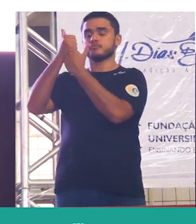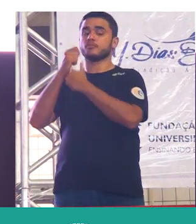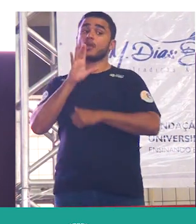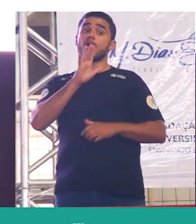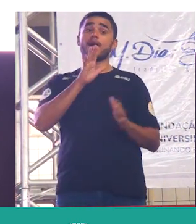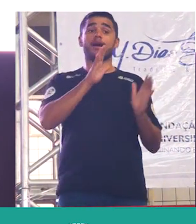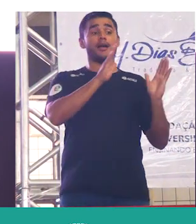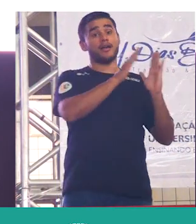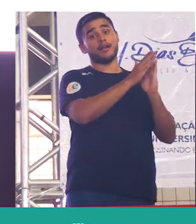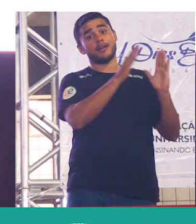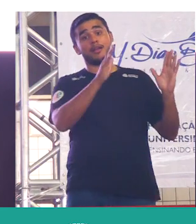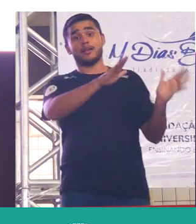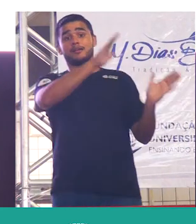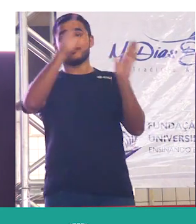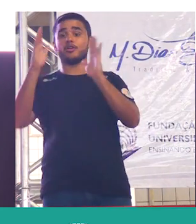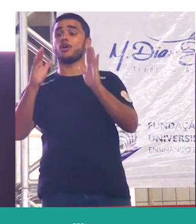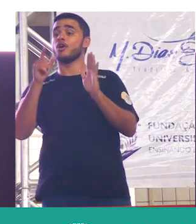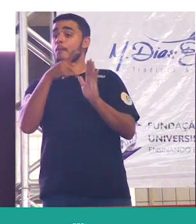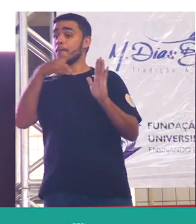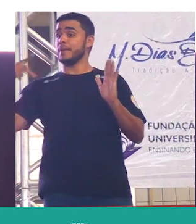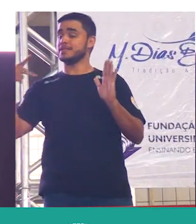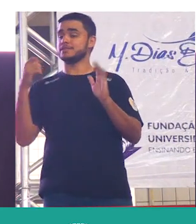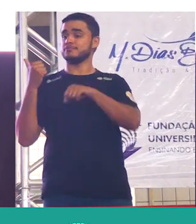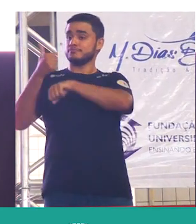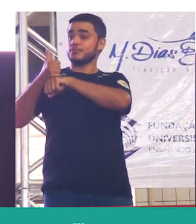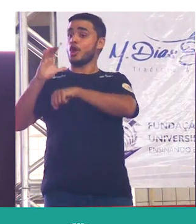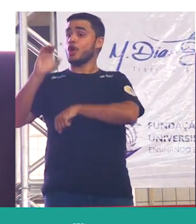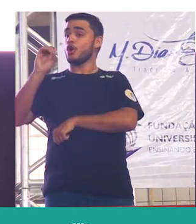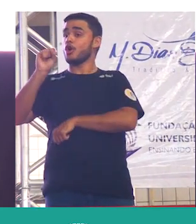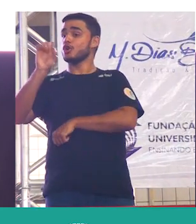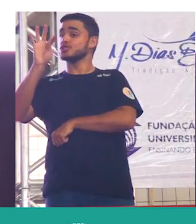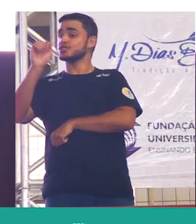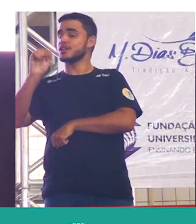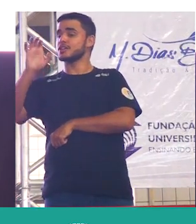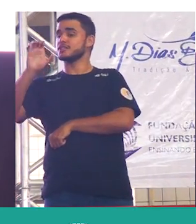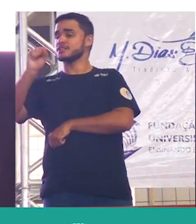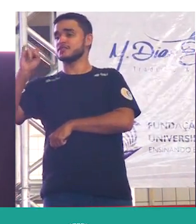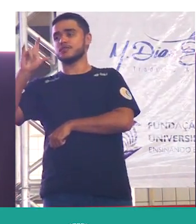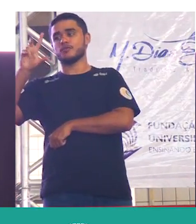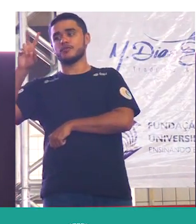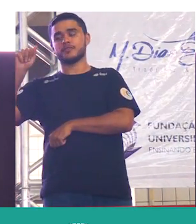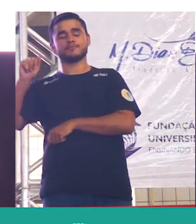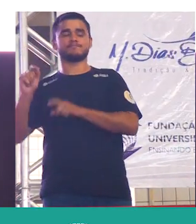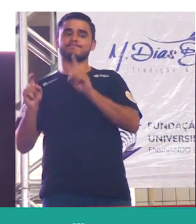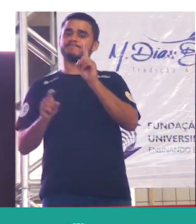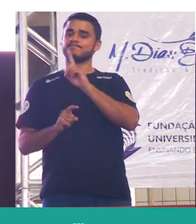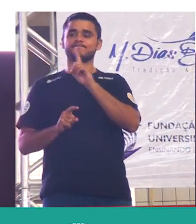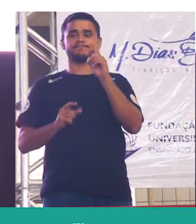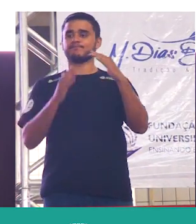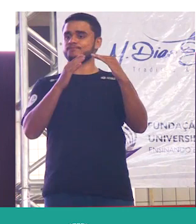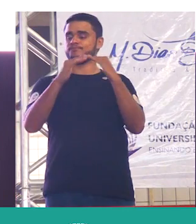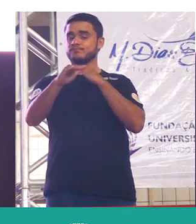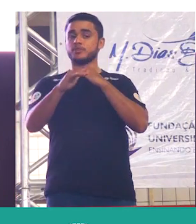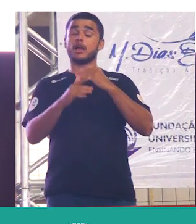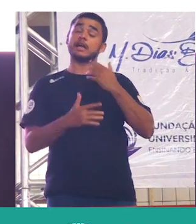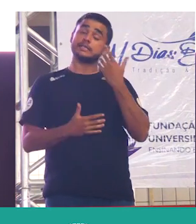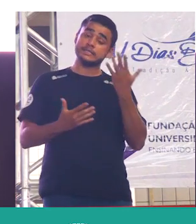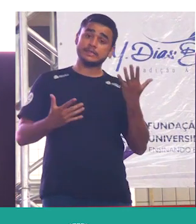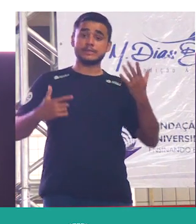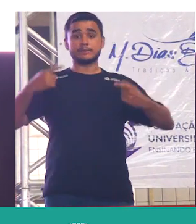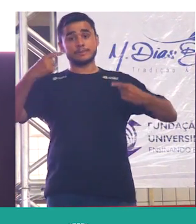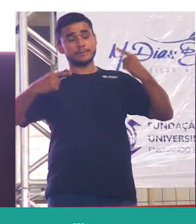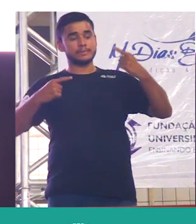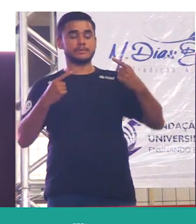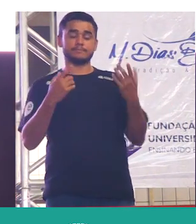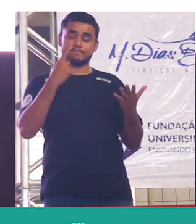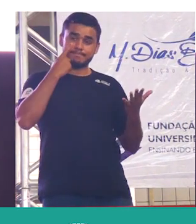não, era mais do que isso. Então, pessoal, nós estamos num momento muito complicado dessa